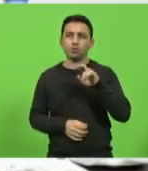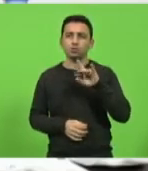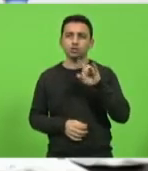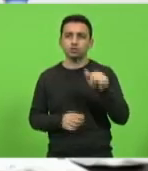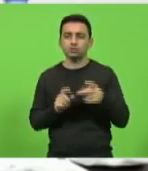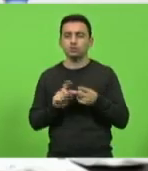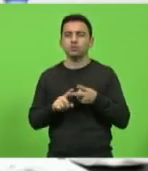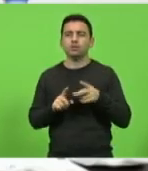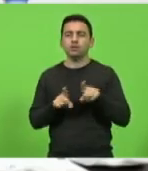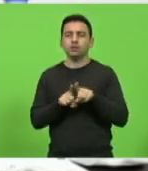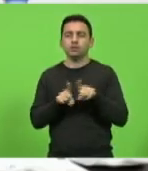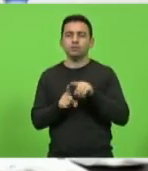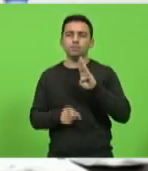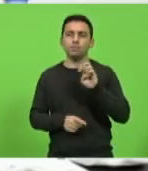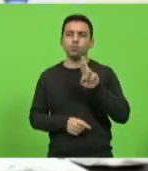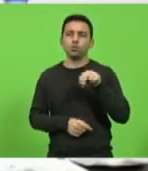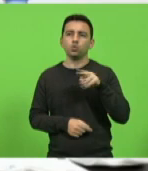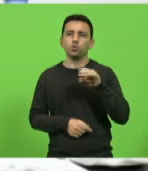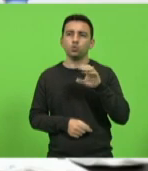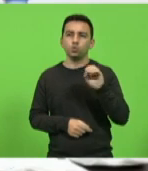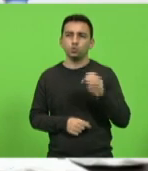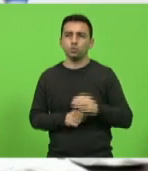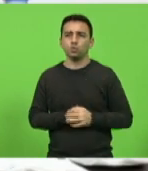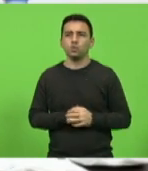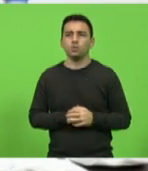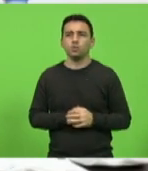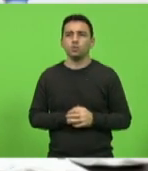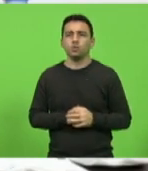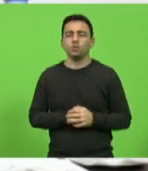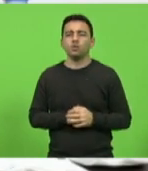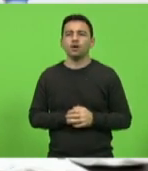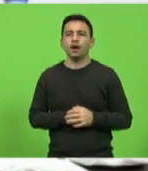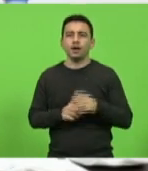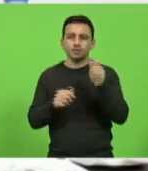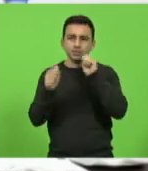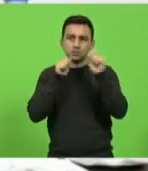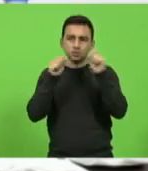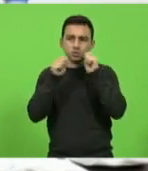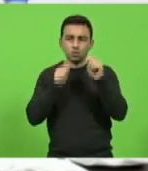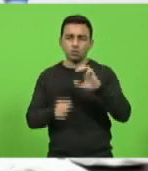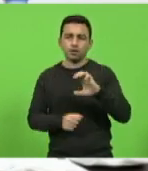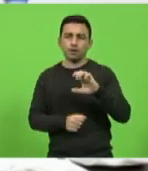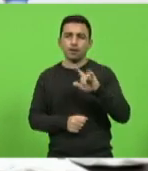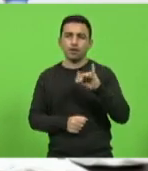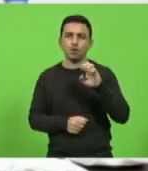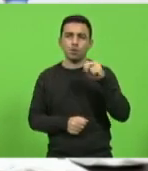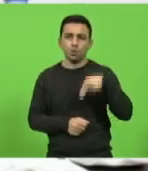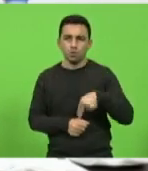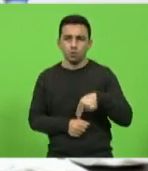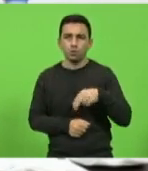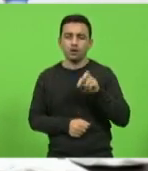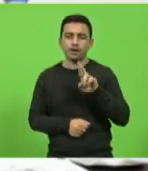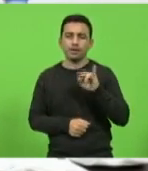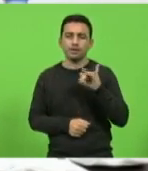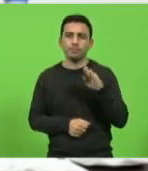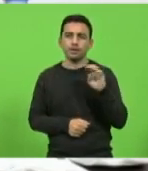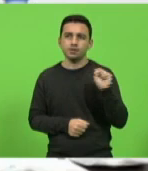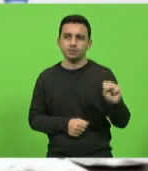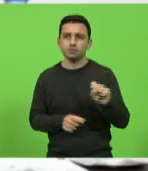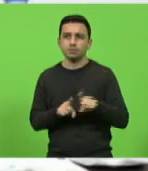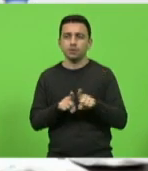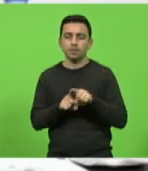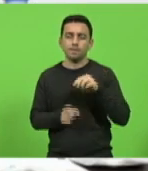Sales ao o assessor da presidência doutor Cleiton Bassani Ribas Marcos